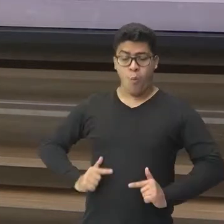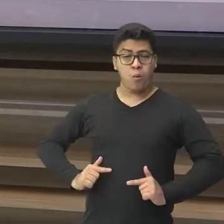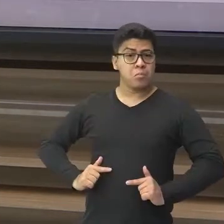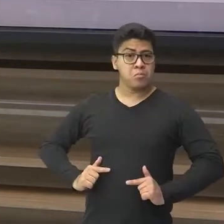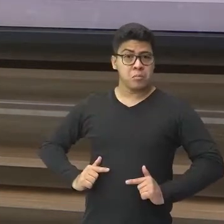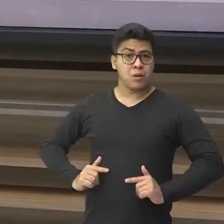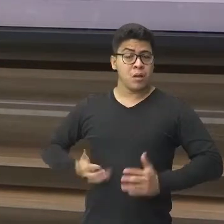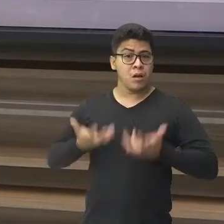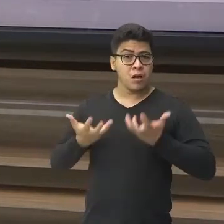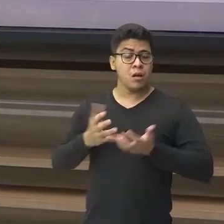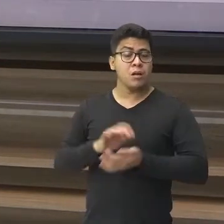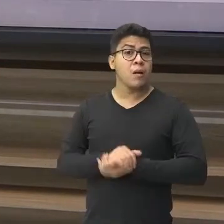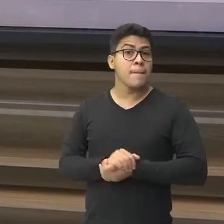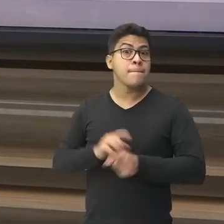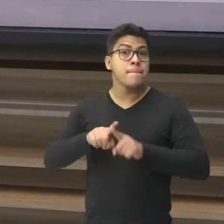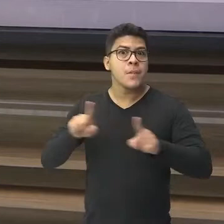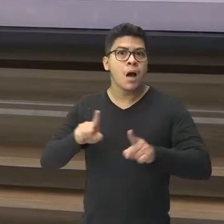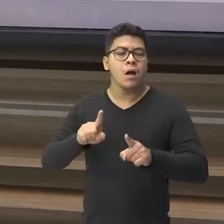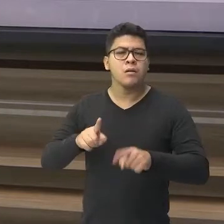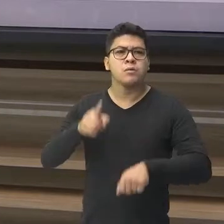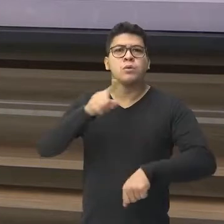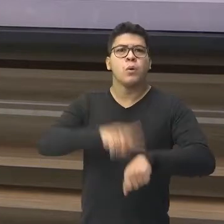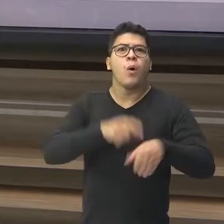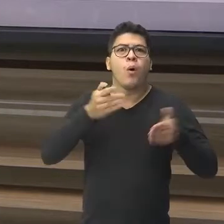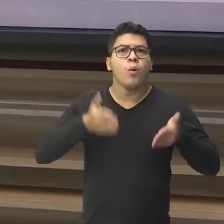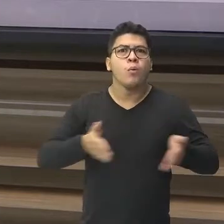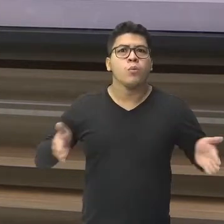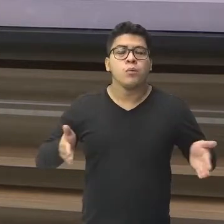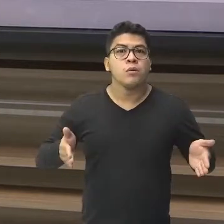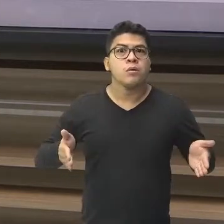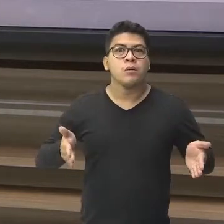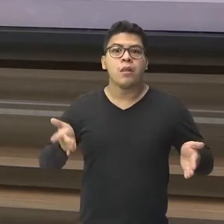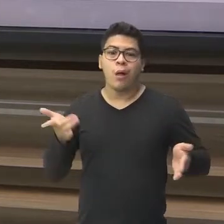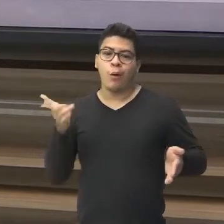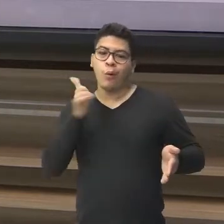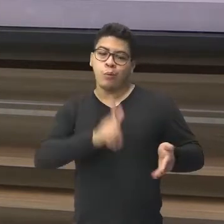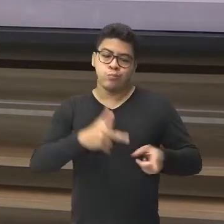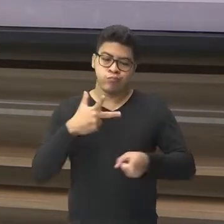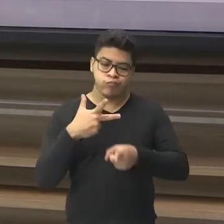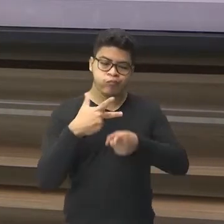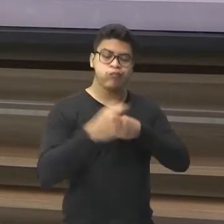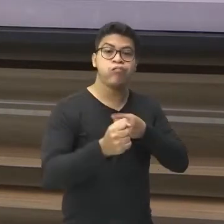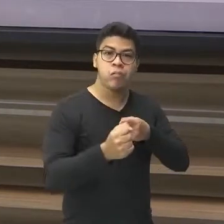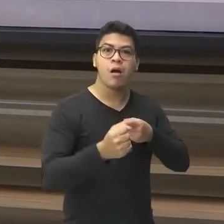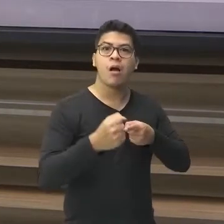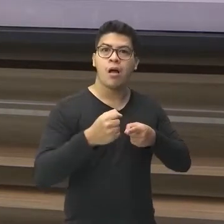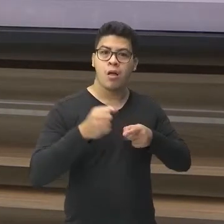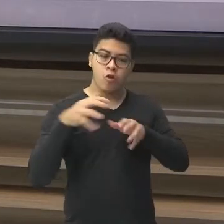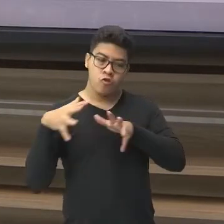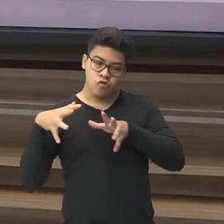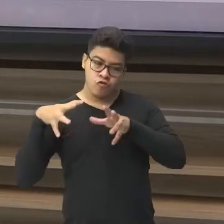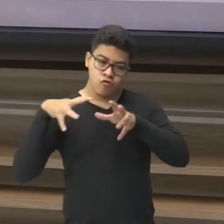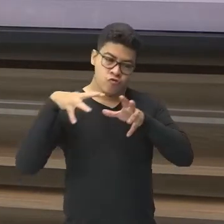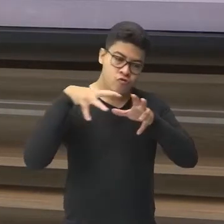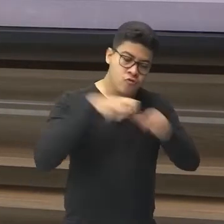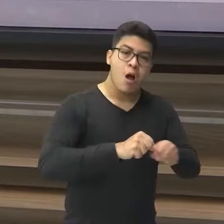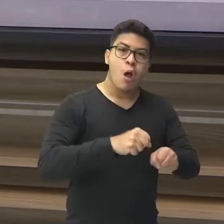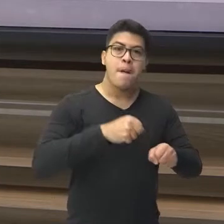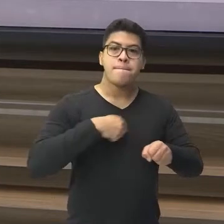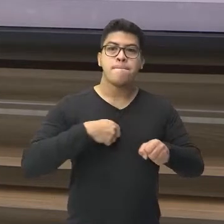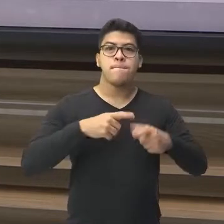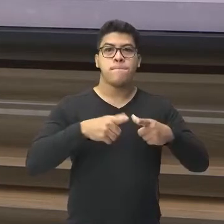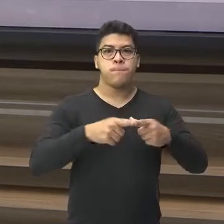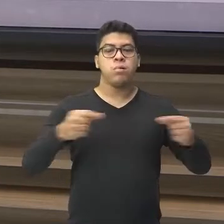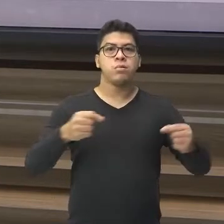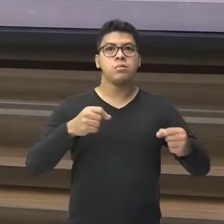mas aí o que acontece? Em um dado momento o Japão vai lá e ataca a base estadunidense de Pearl Harbor, localizada na